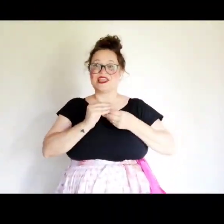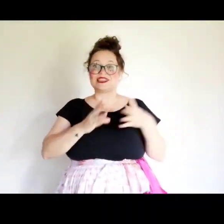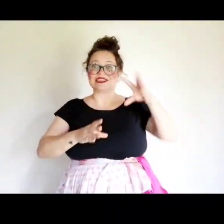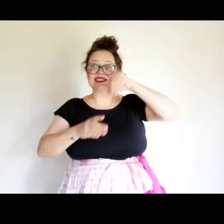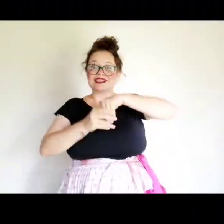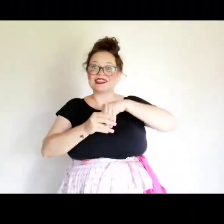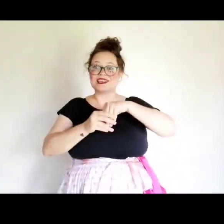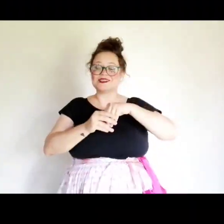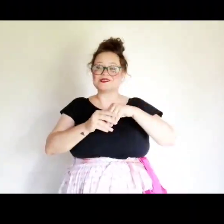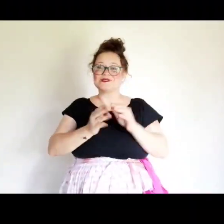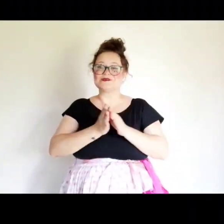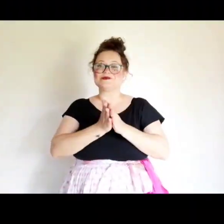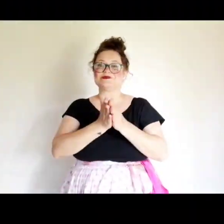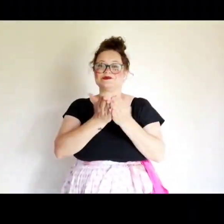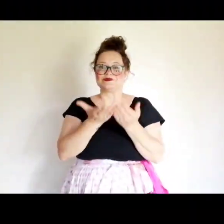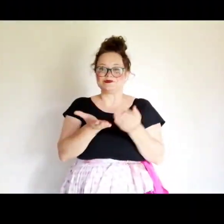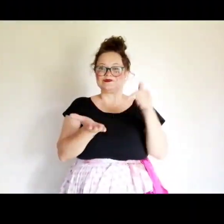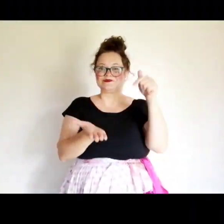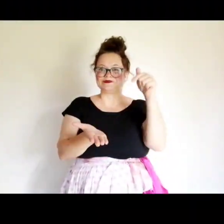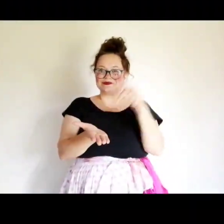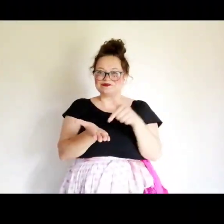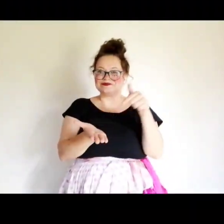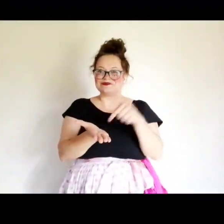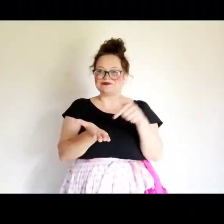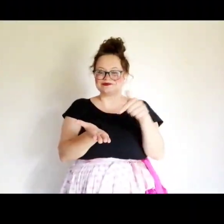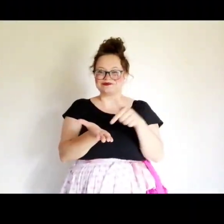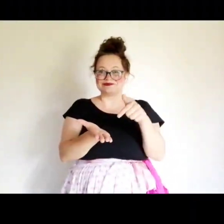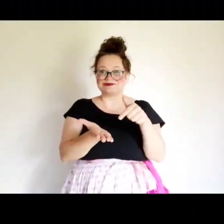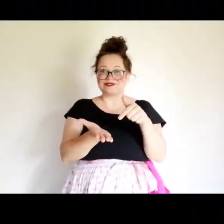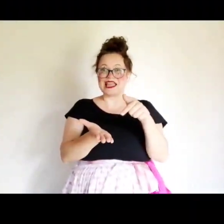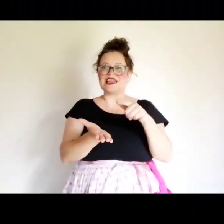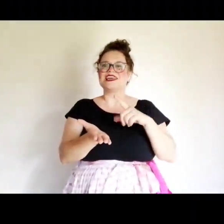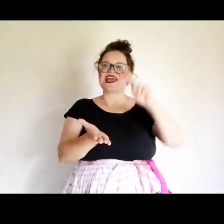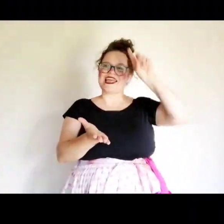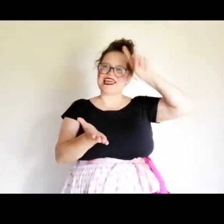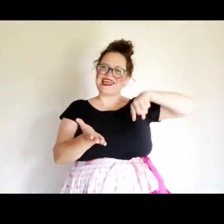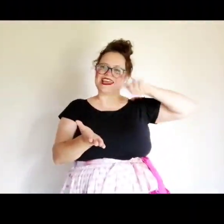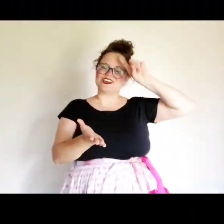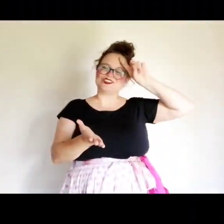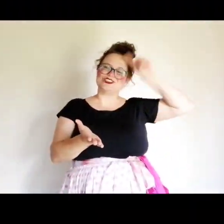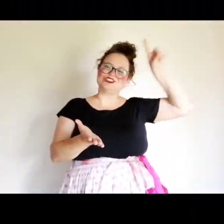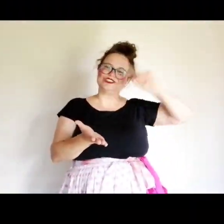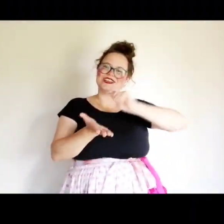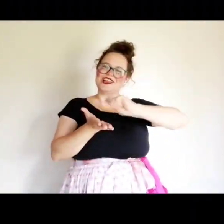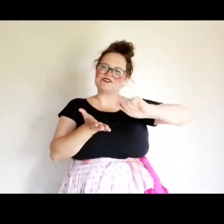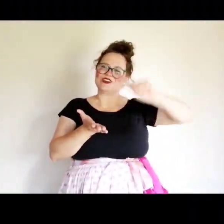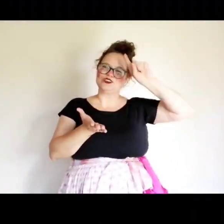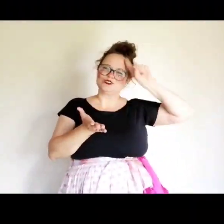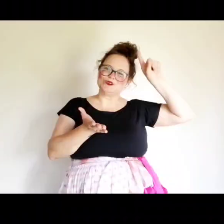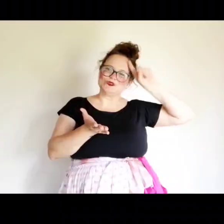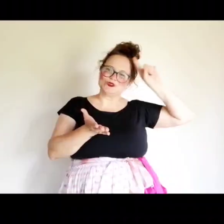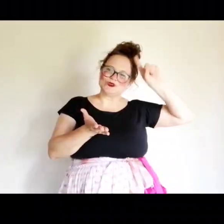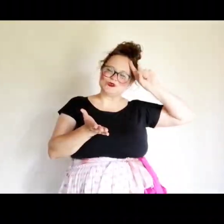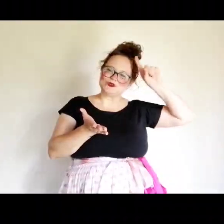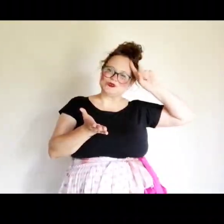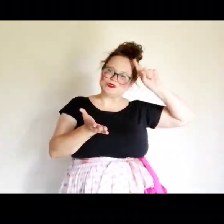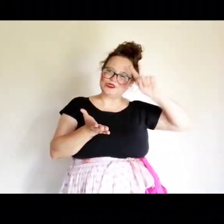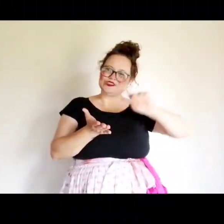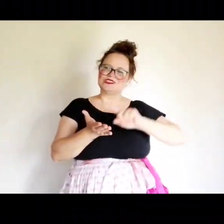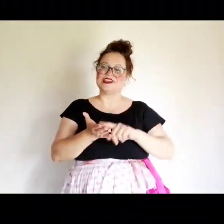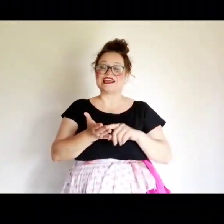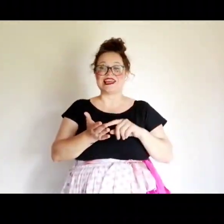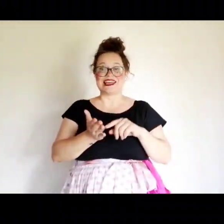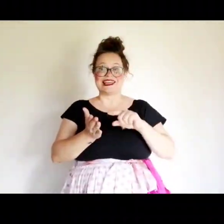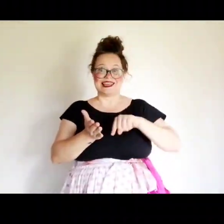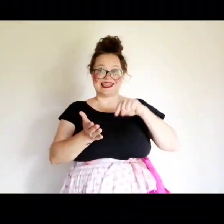e coloquei aqui, ó, aqui dentro do meu diário de